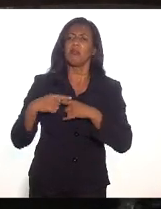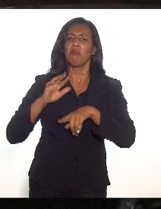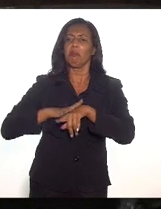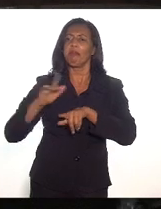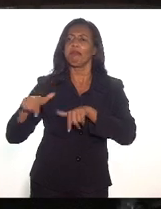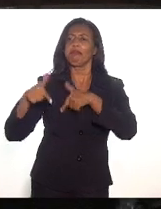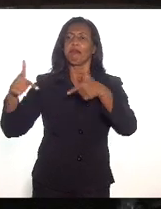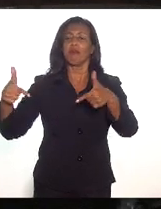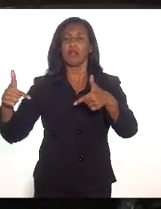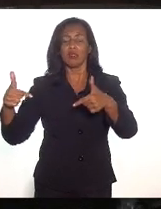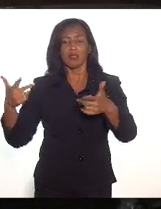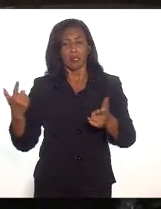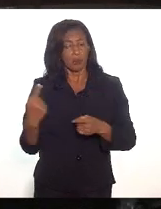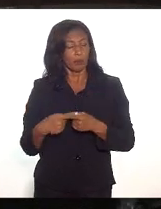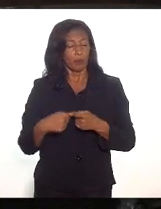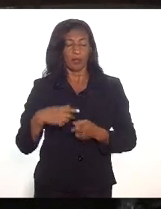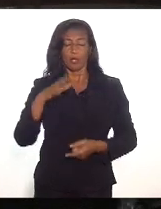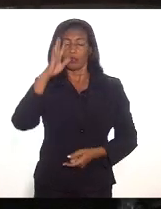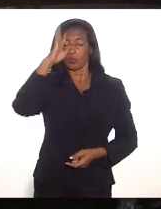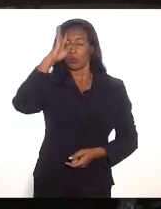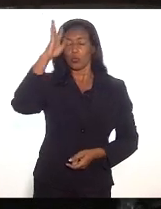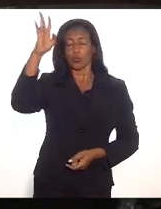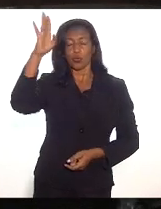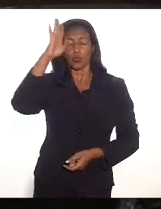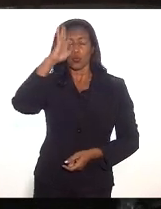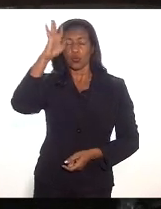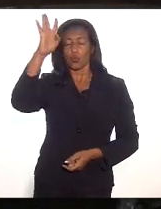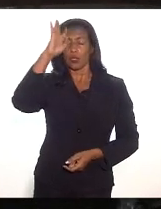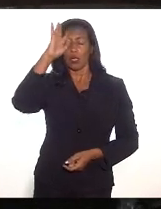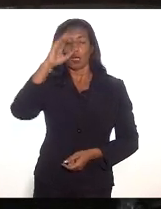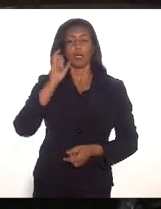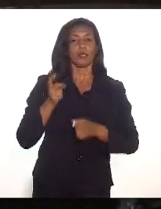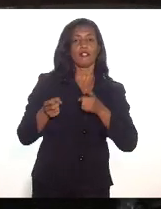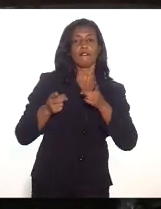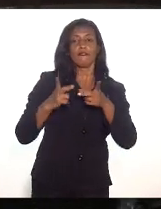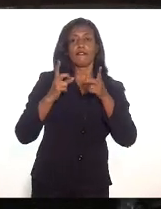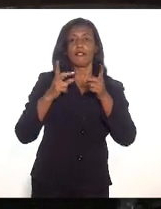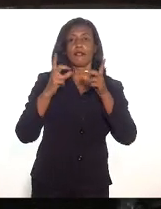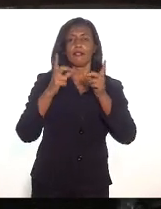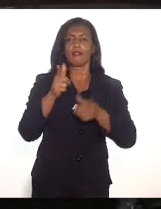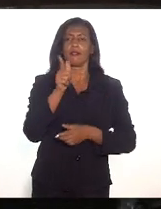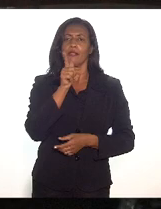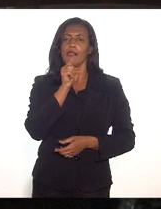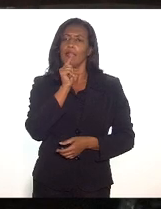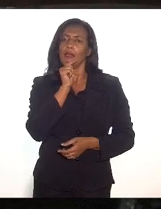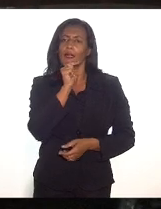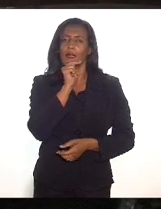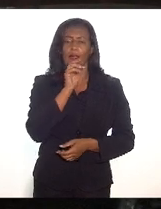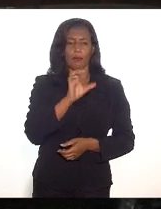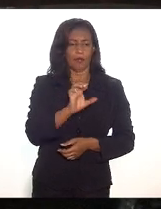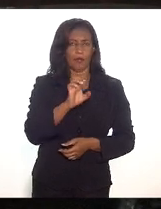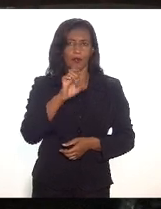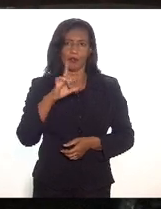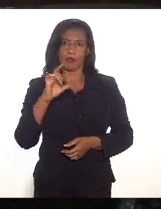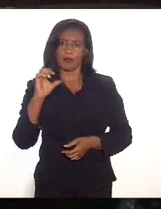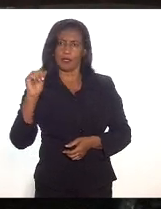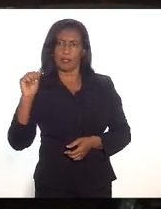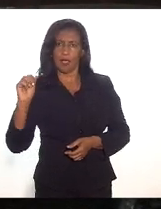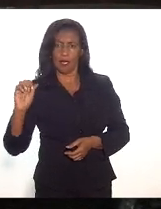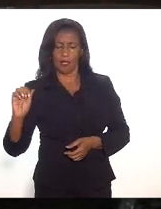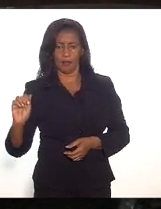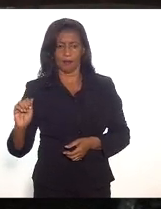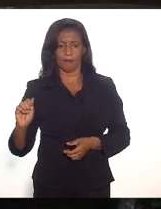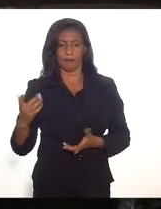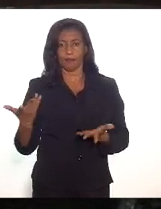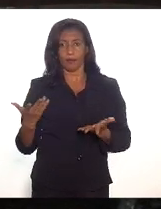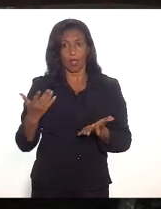sempre sonhando com a concessão da SEDAI à iniciativa privada. Obra